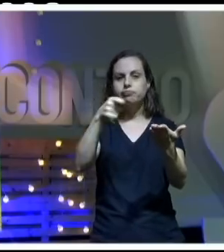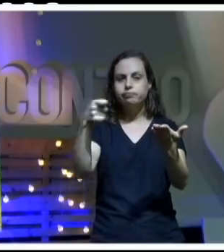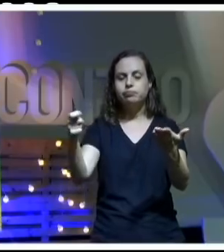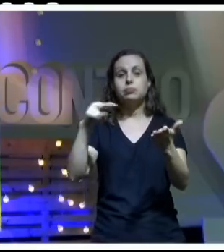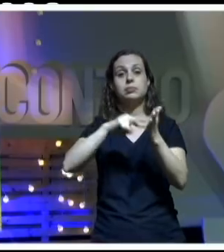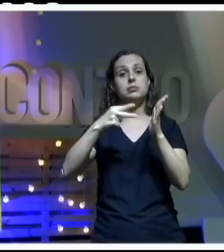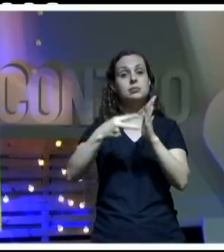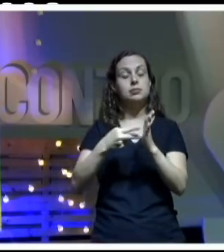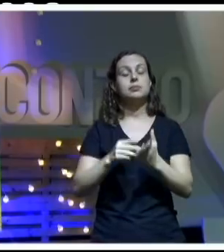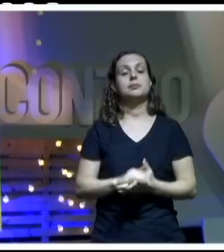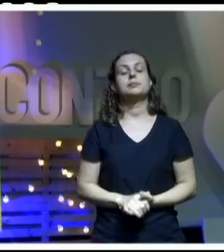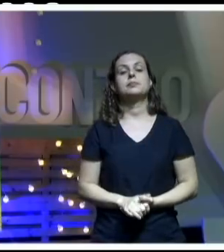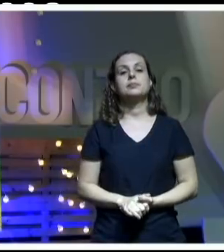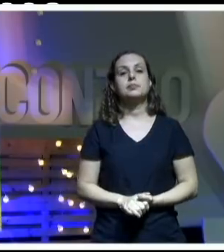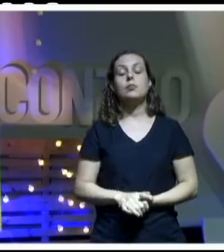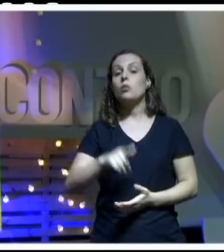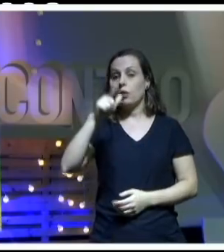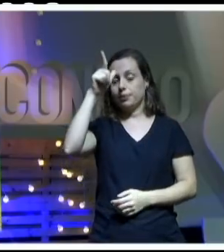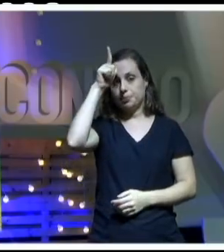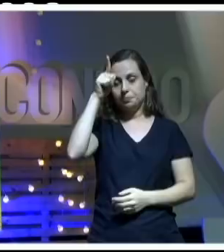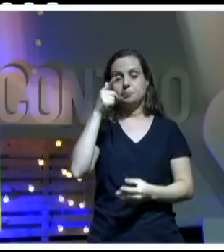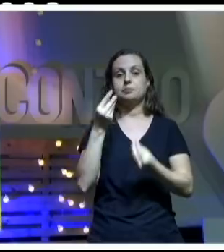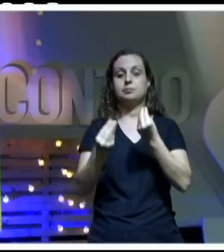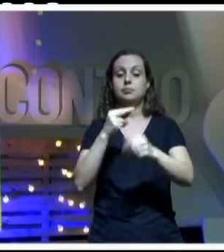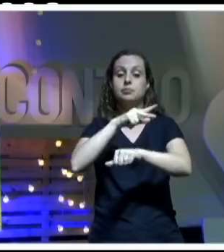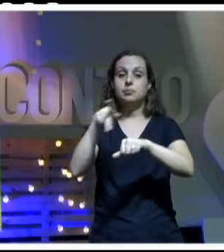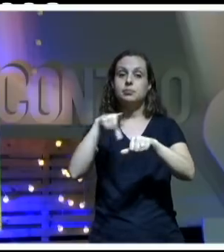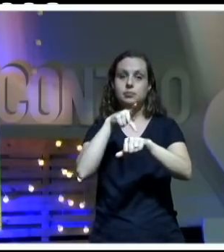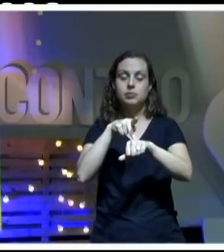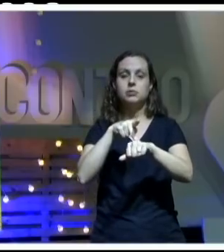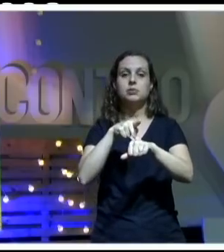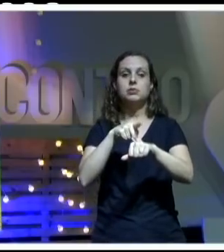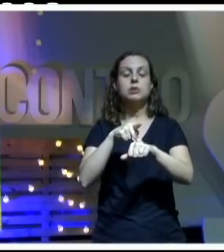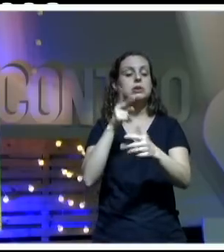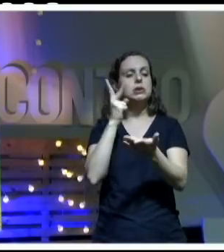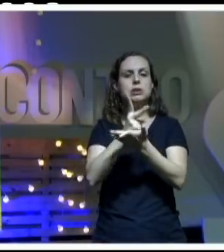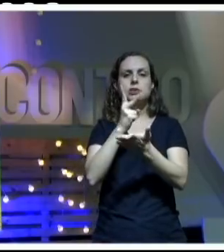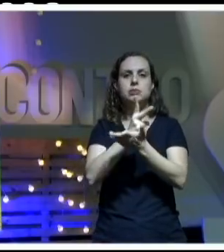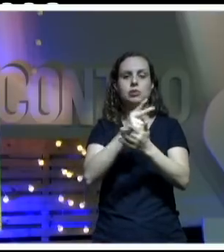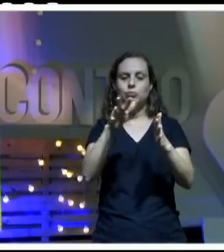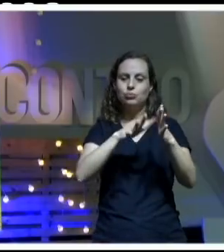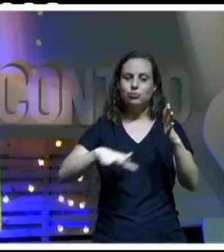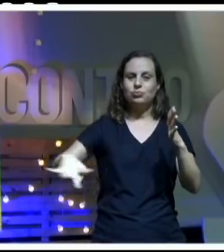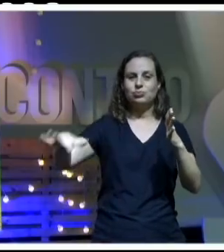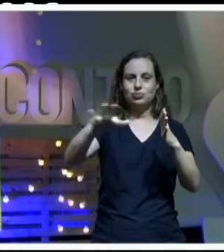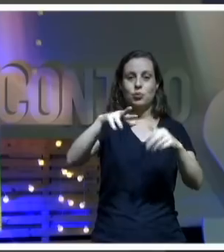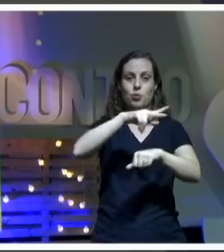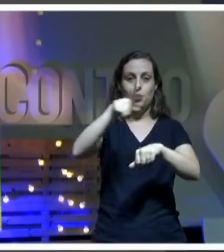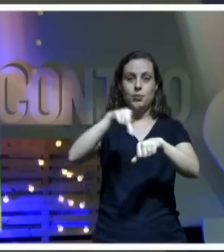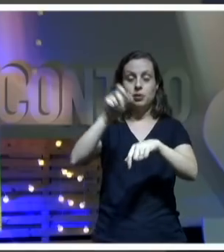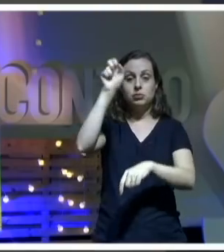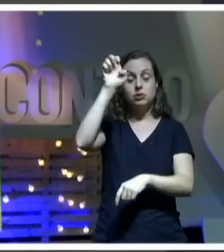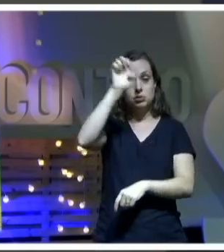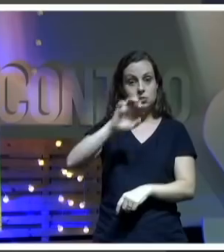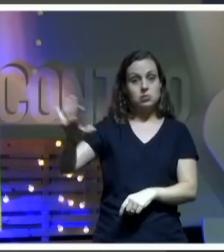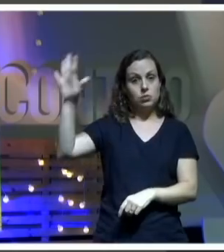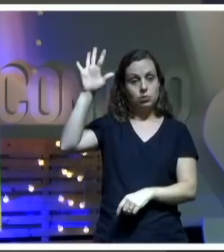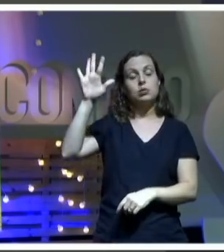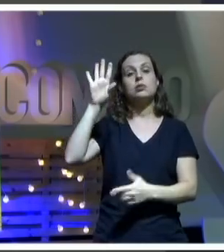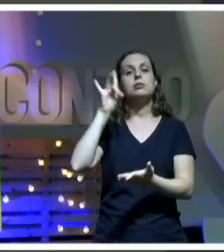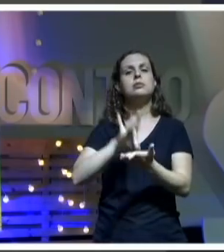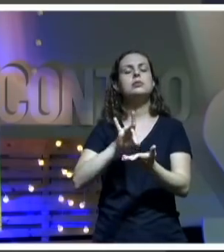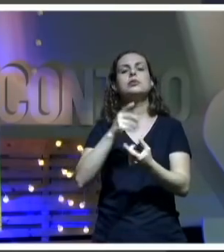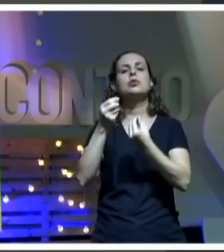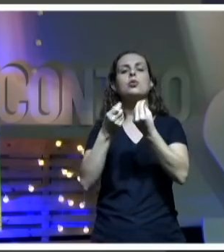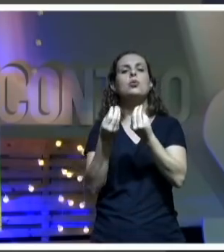essa abordagem alemã tornou-se abordagem padrão entre os intelectuais do continente europeu então ser um intelectual